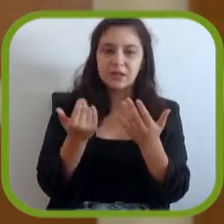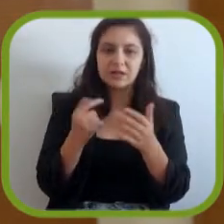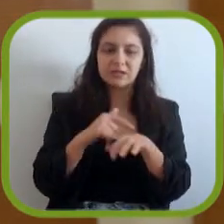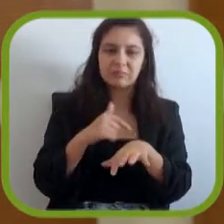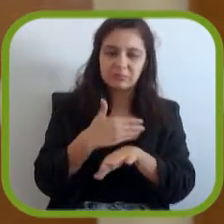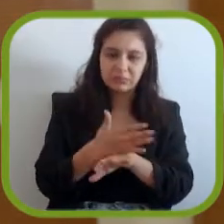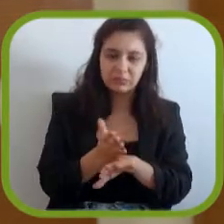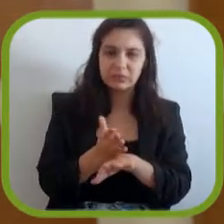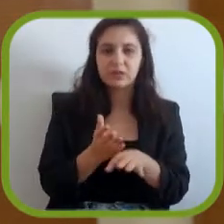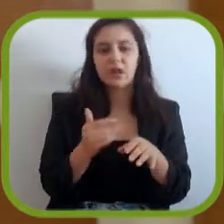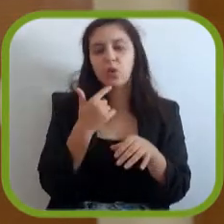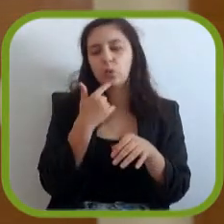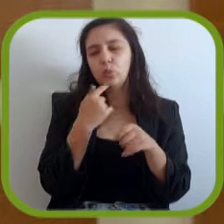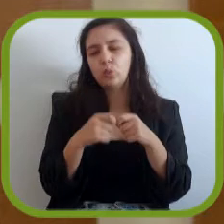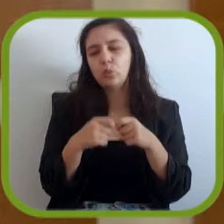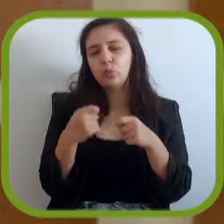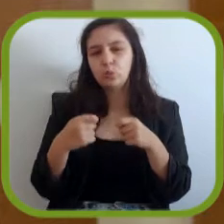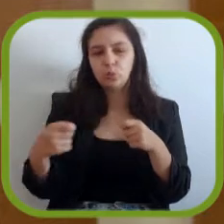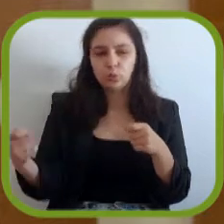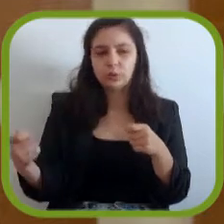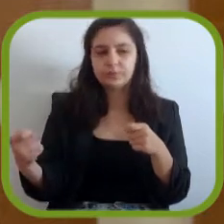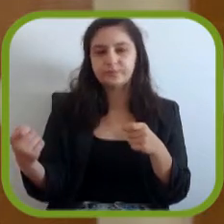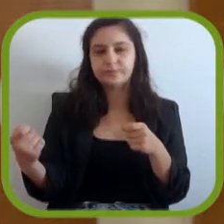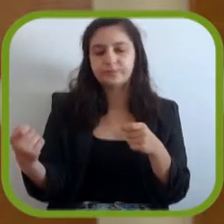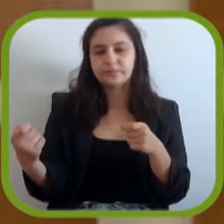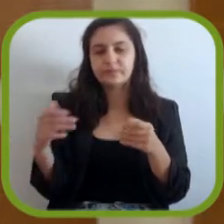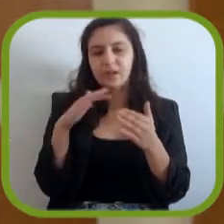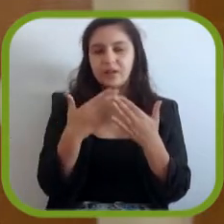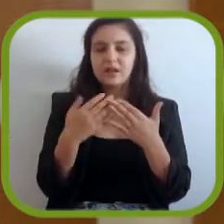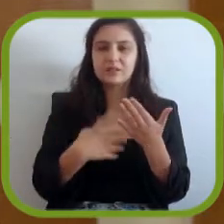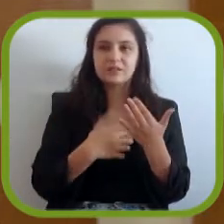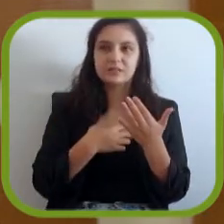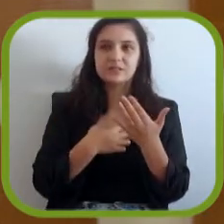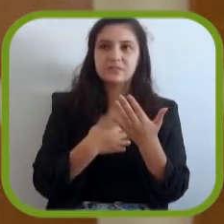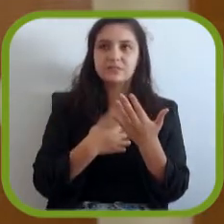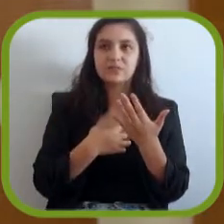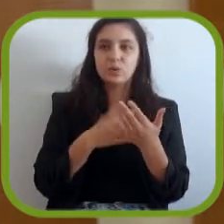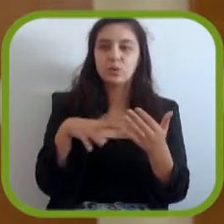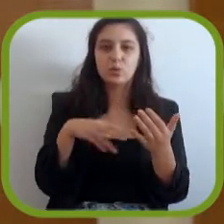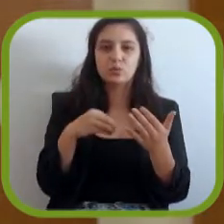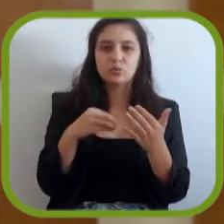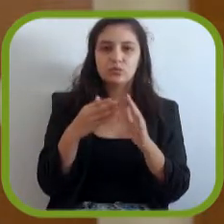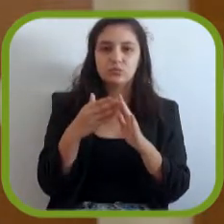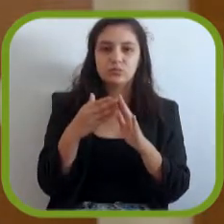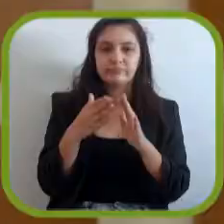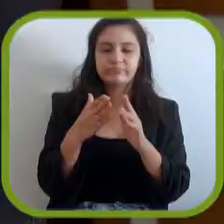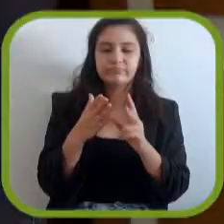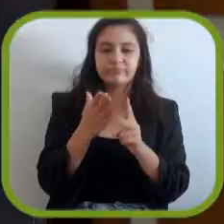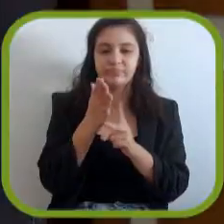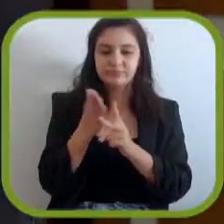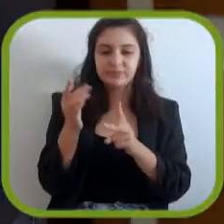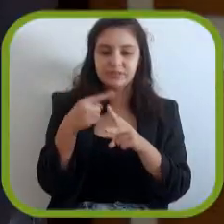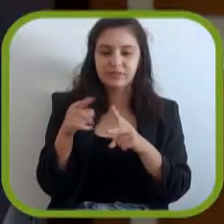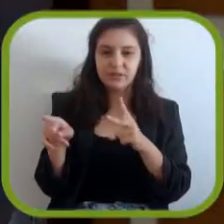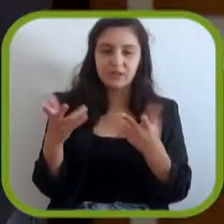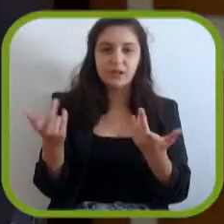demoras são muito extensas e dão-nos esta sensação de viver num universo um pouco paralelo. cada